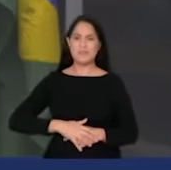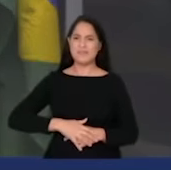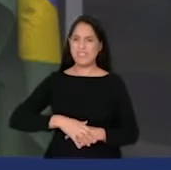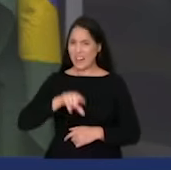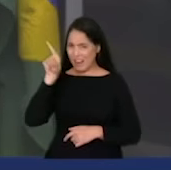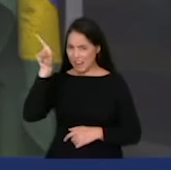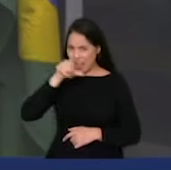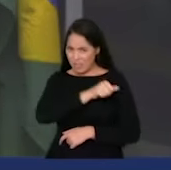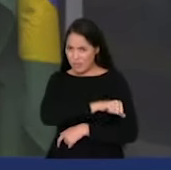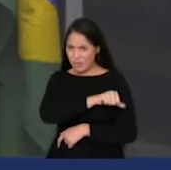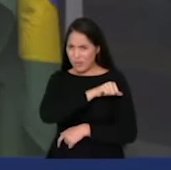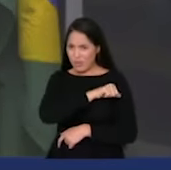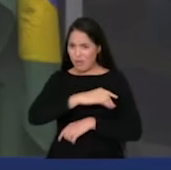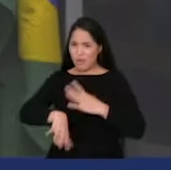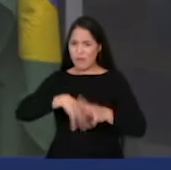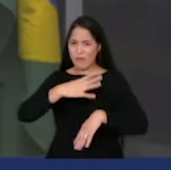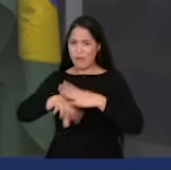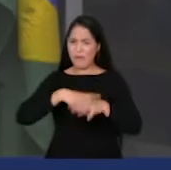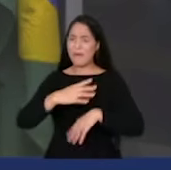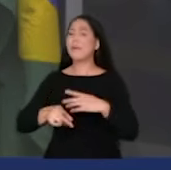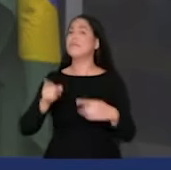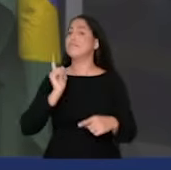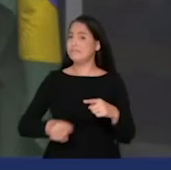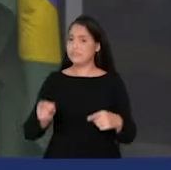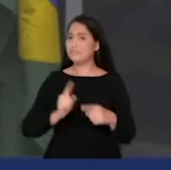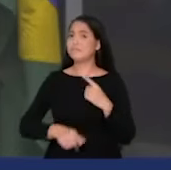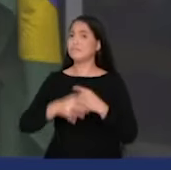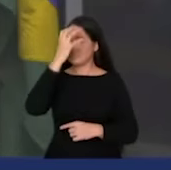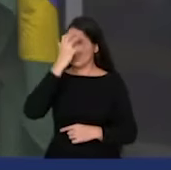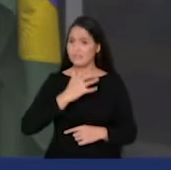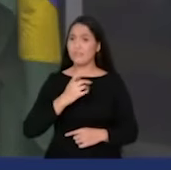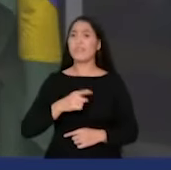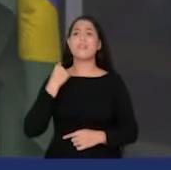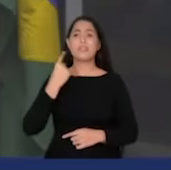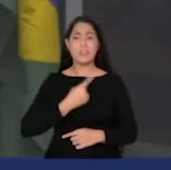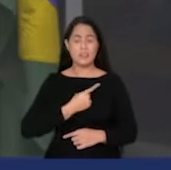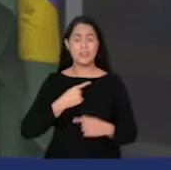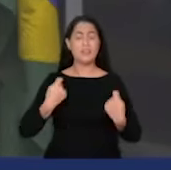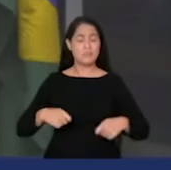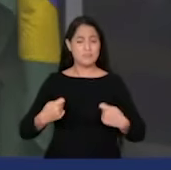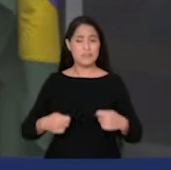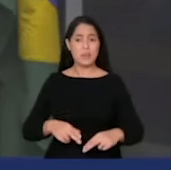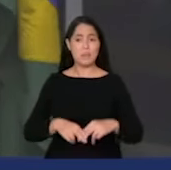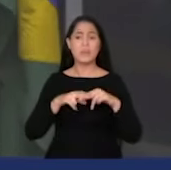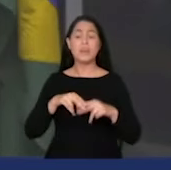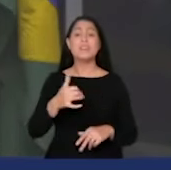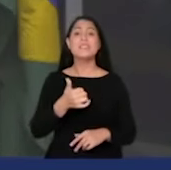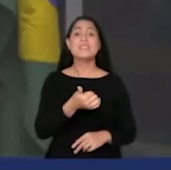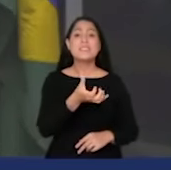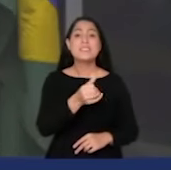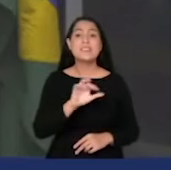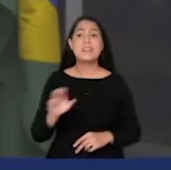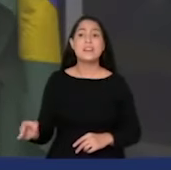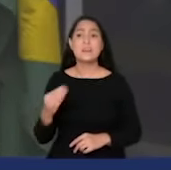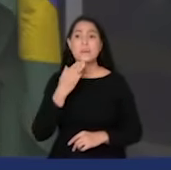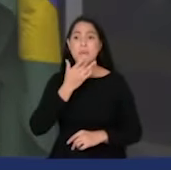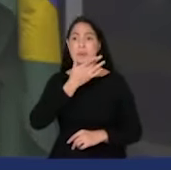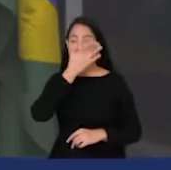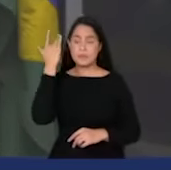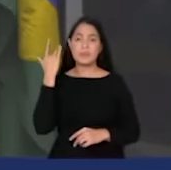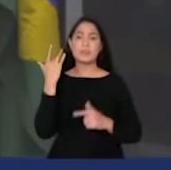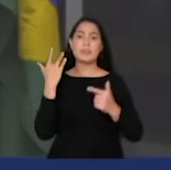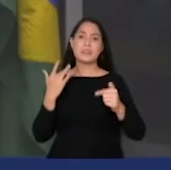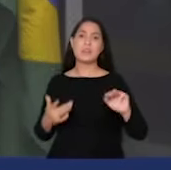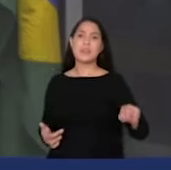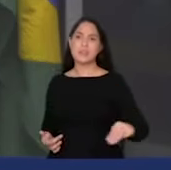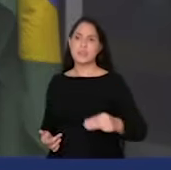gato. Olha, a gente tem que ter muito estômago, os 16 milhões de habitantes do estado e os 7 milhões de habitantes do Rio de Janeiro têm que